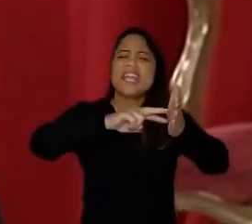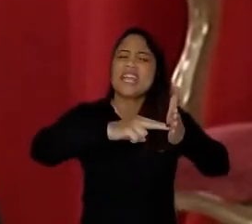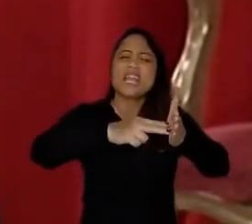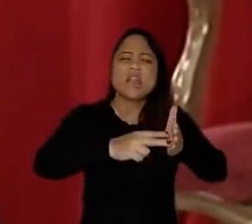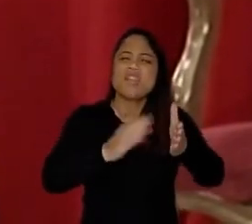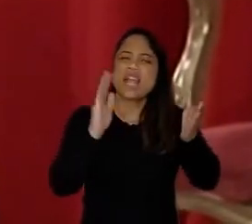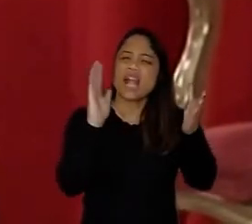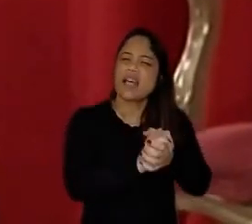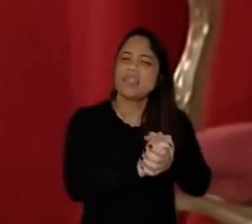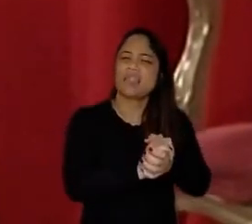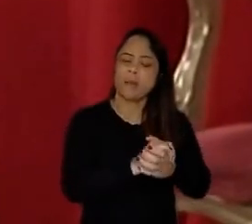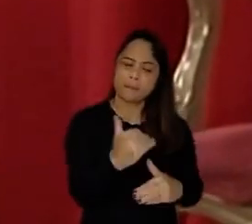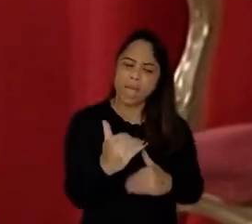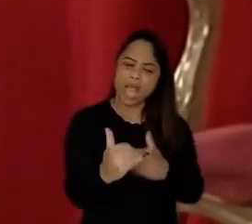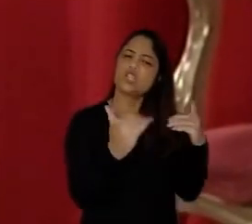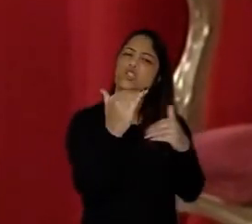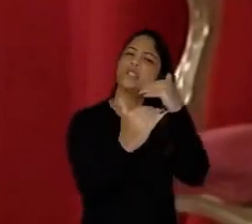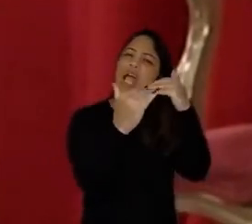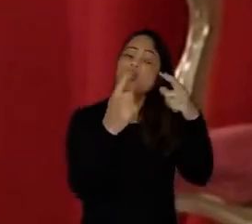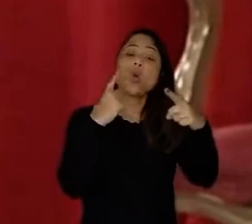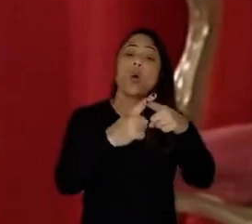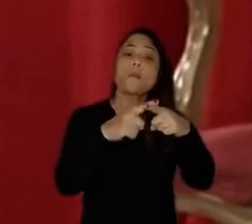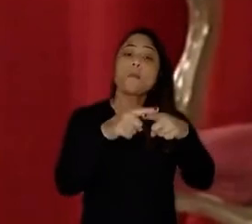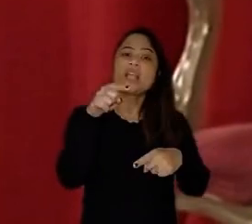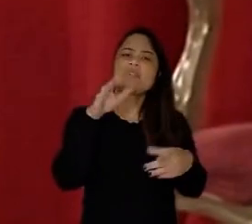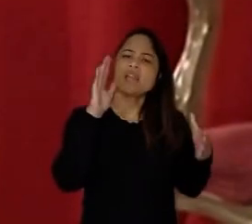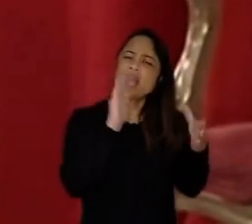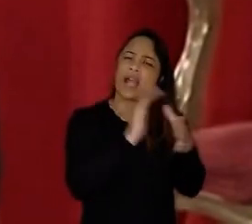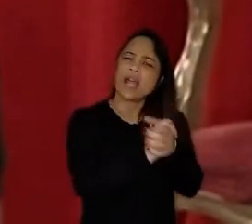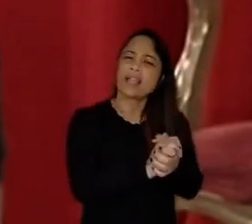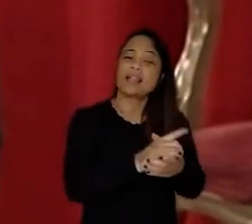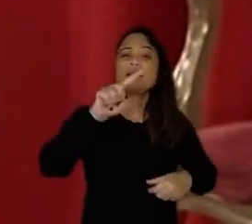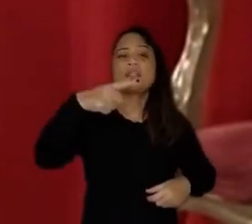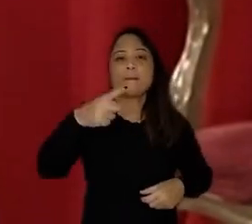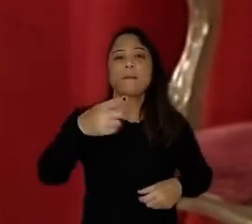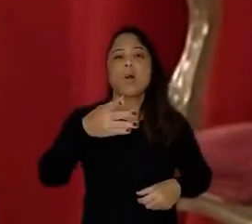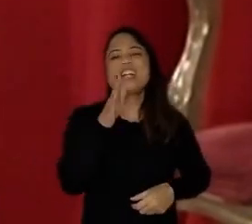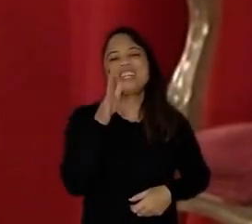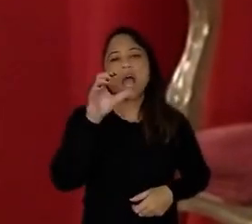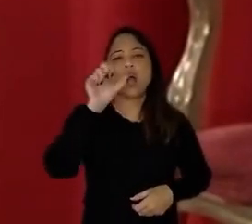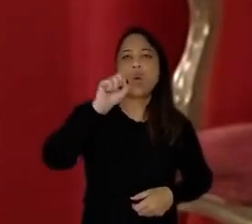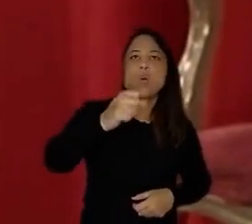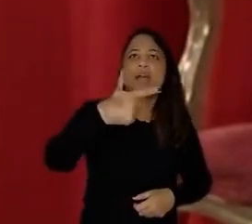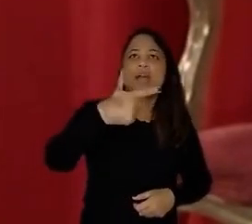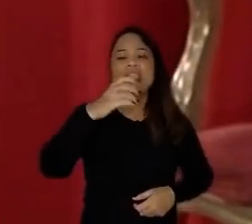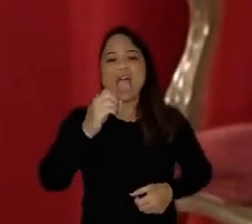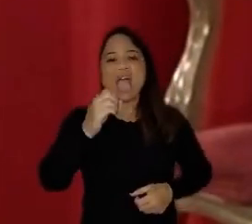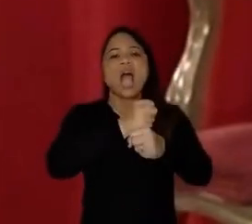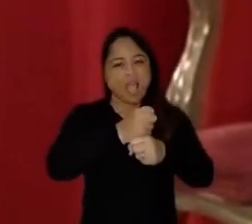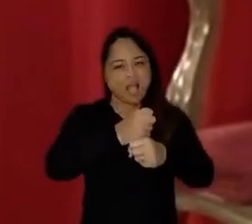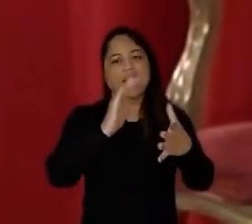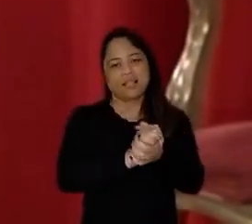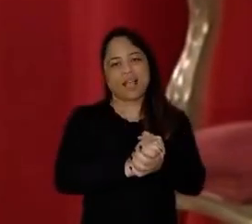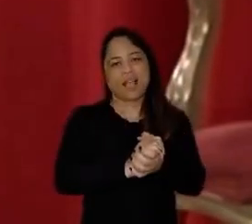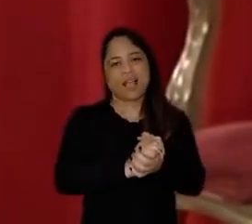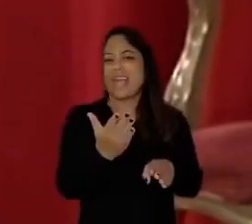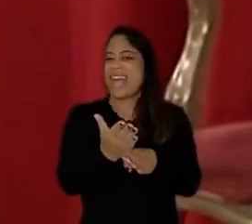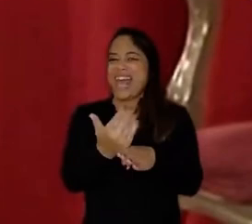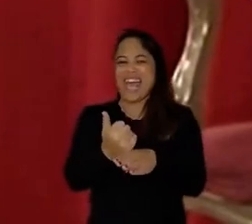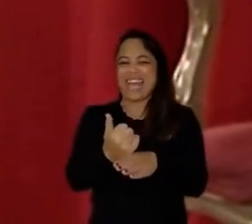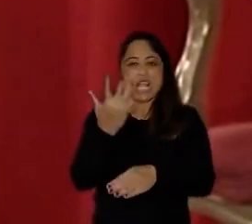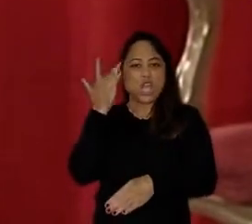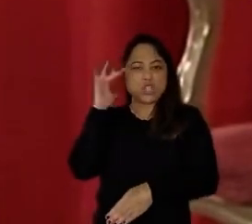a maturidade do porquê você casou depois de 8 a 10 anos. Antes disso, você não